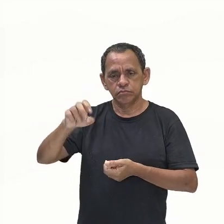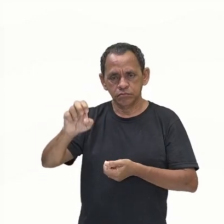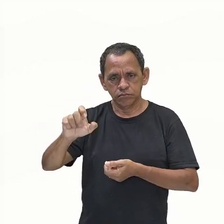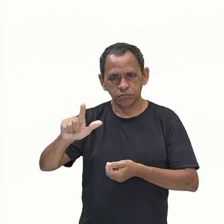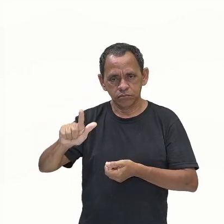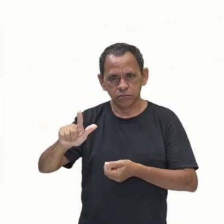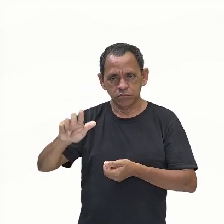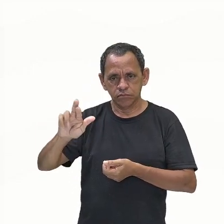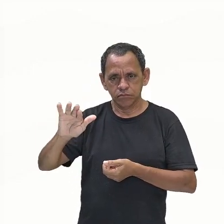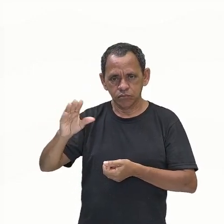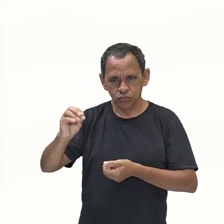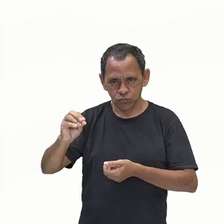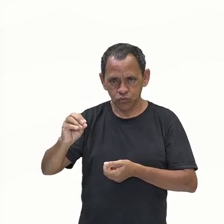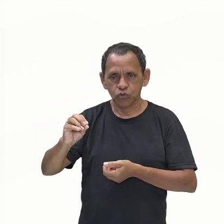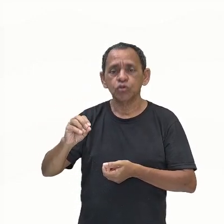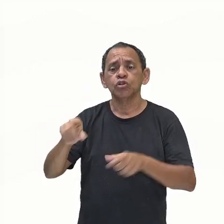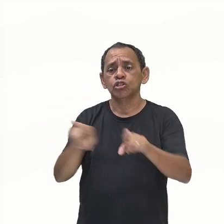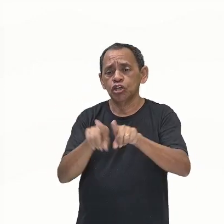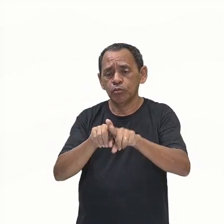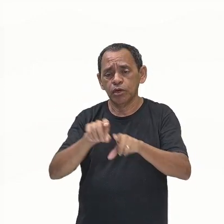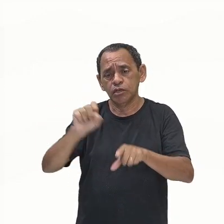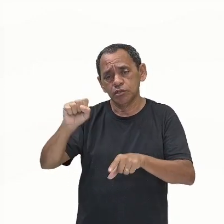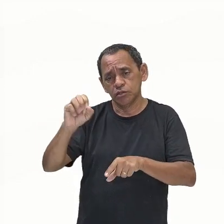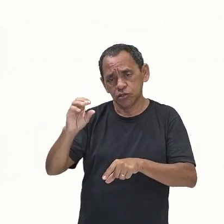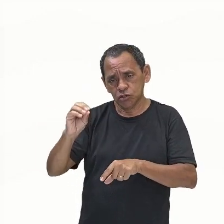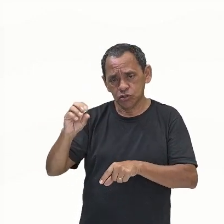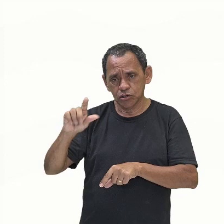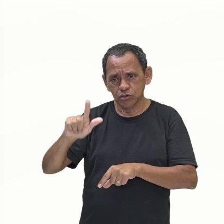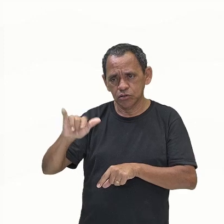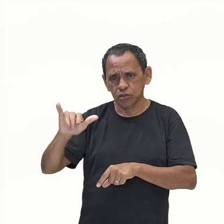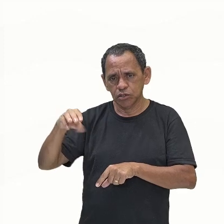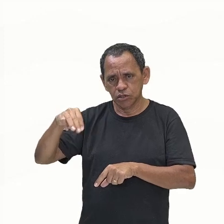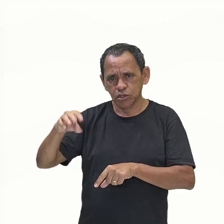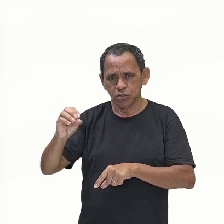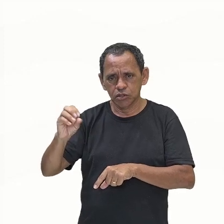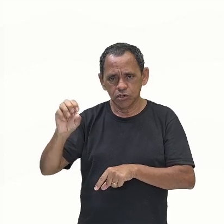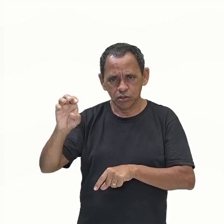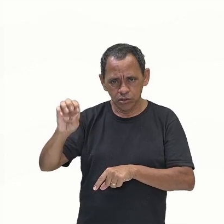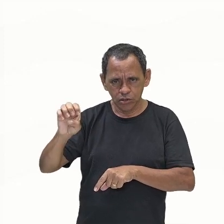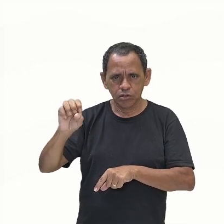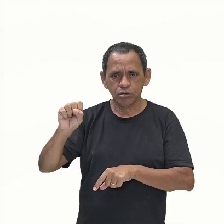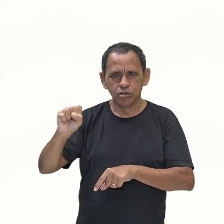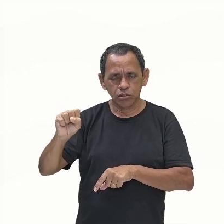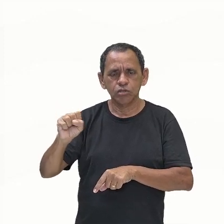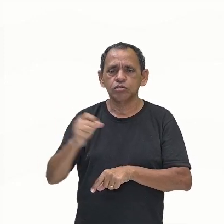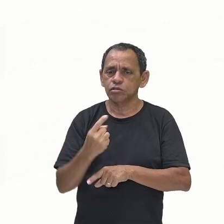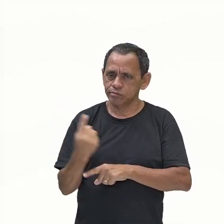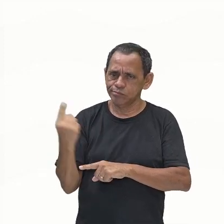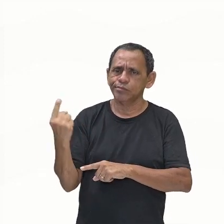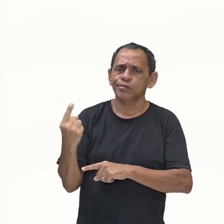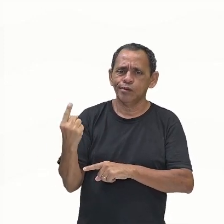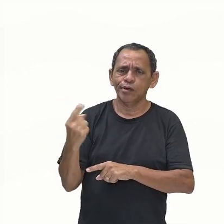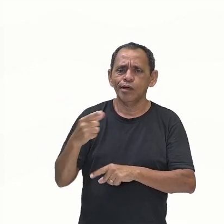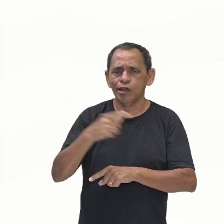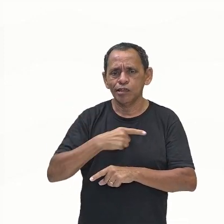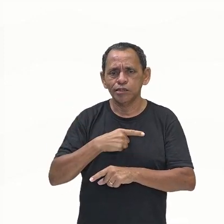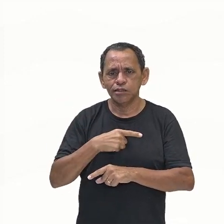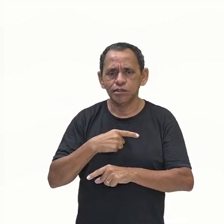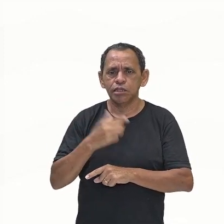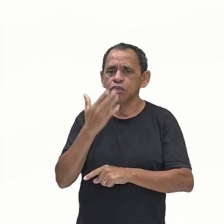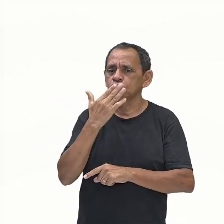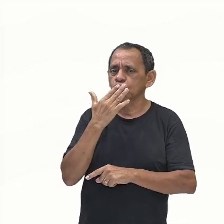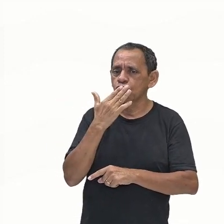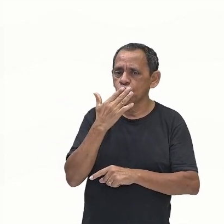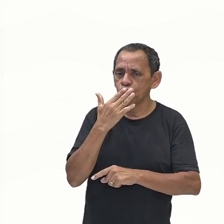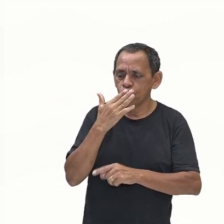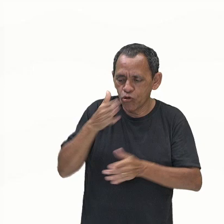o verde aqui é de florestas, né? Essa parte aqui que está com essa cor, que não é a da floresta nem dos